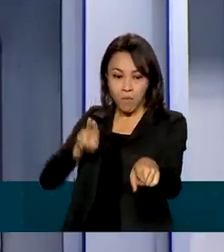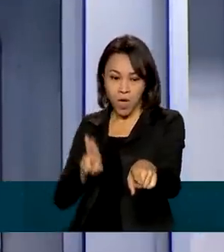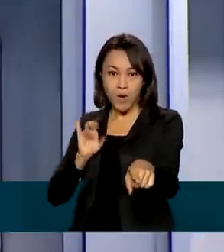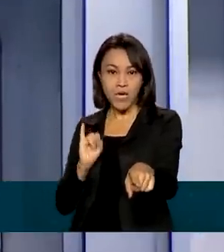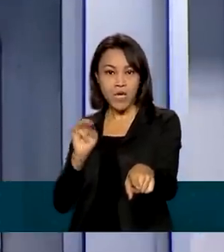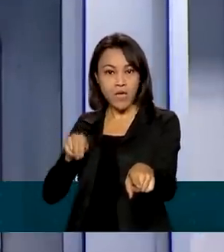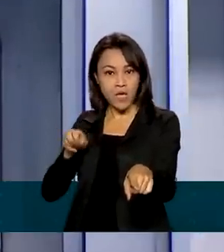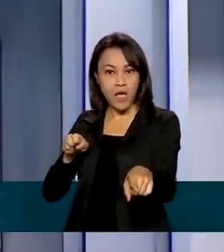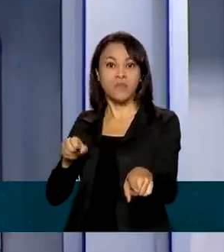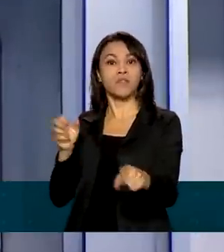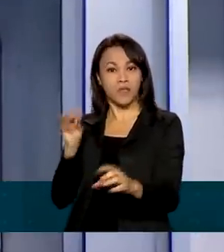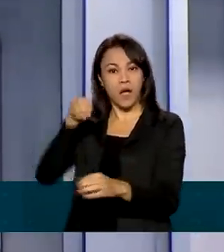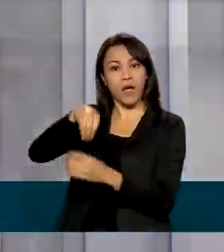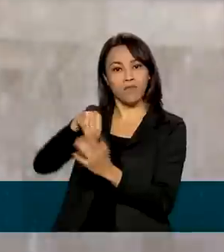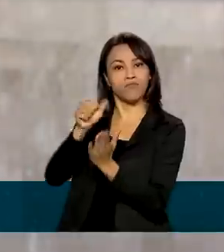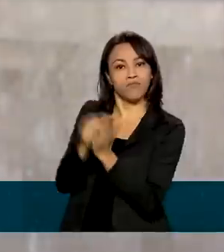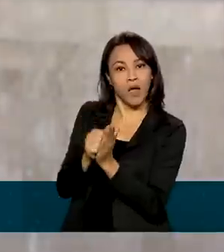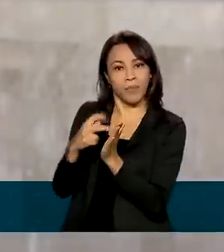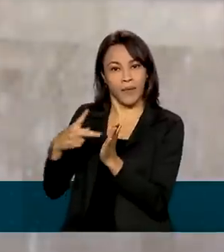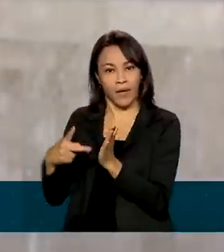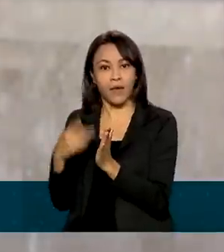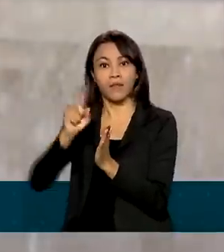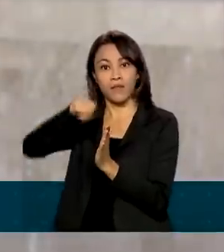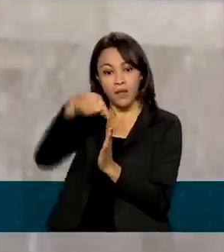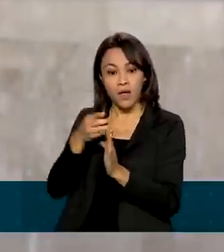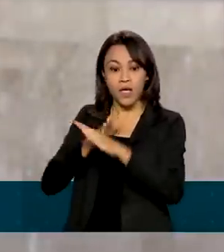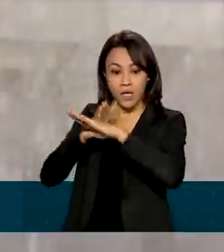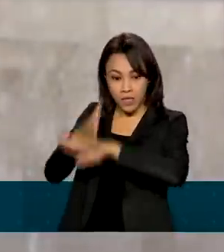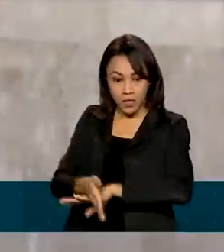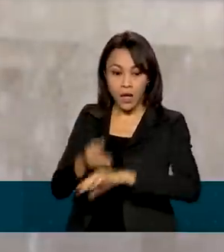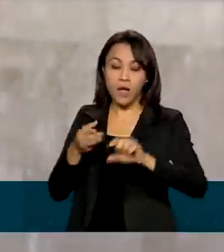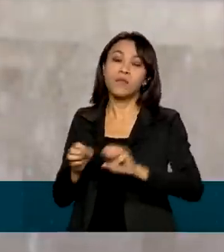para dispositivos móveis, entrar no portal aí